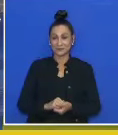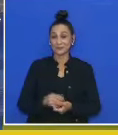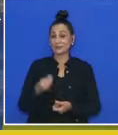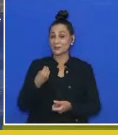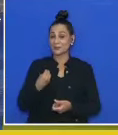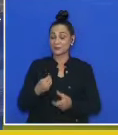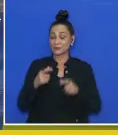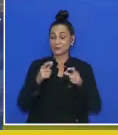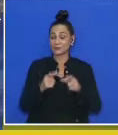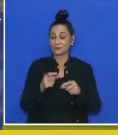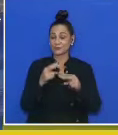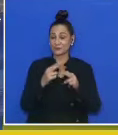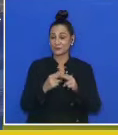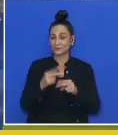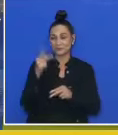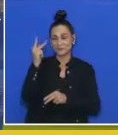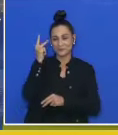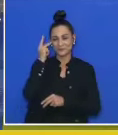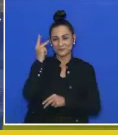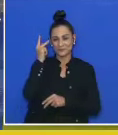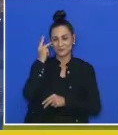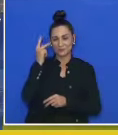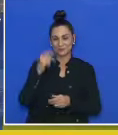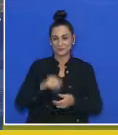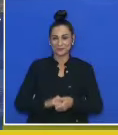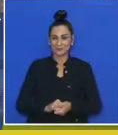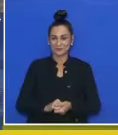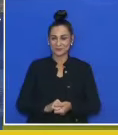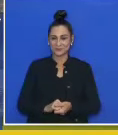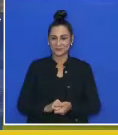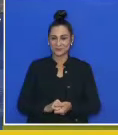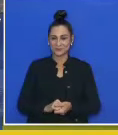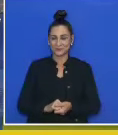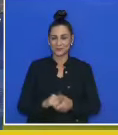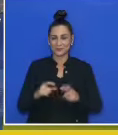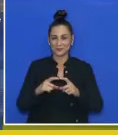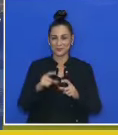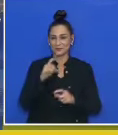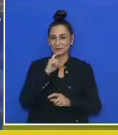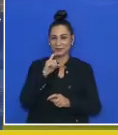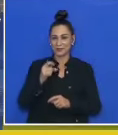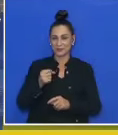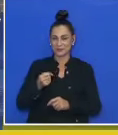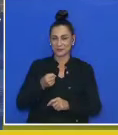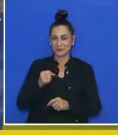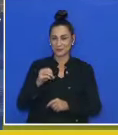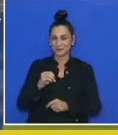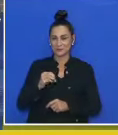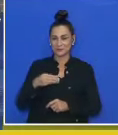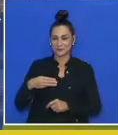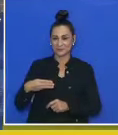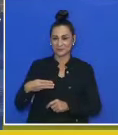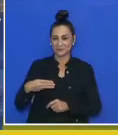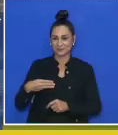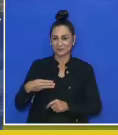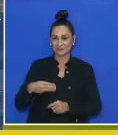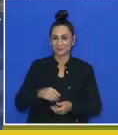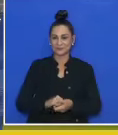Estamos ao vivo aqui do Espaço Loterias Caixa em São Paulo. Bola verde, número 03.